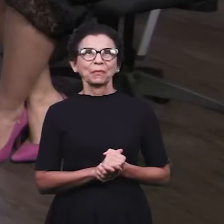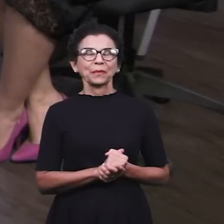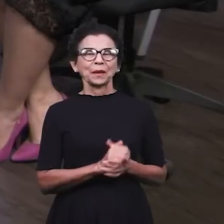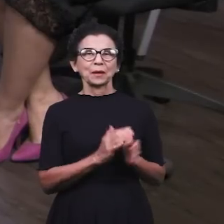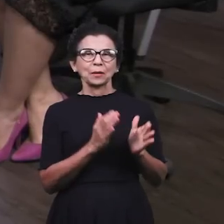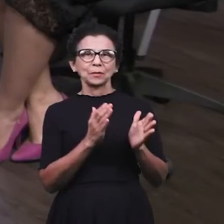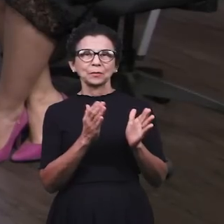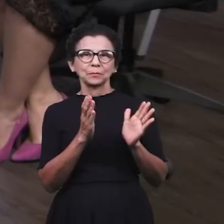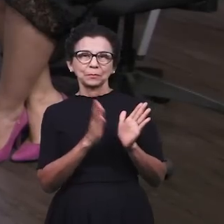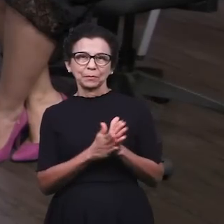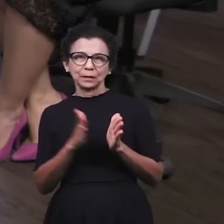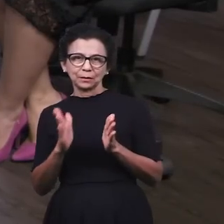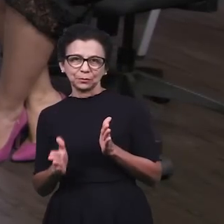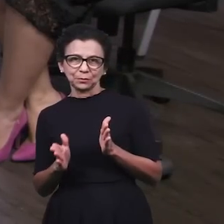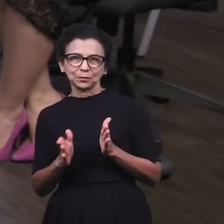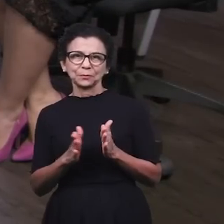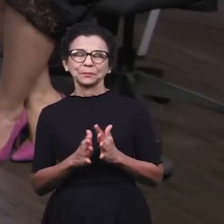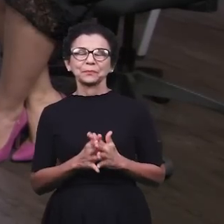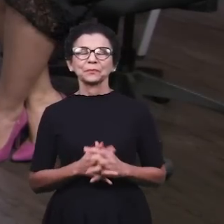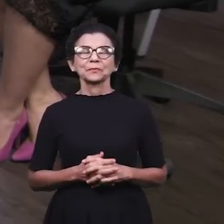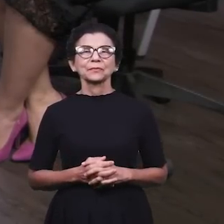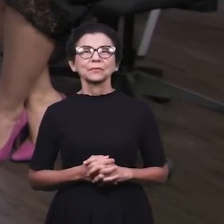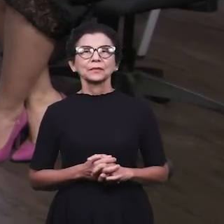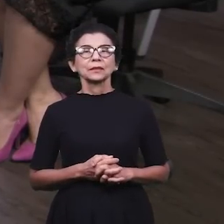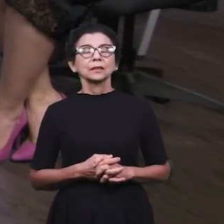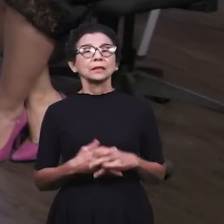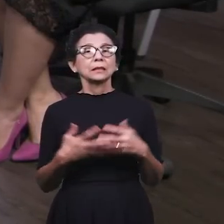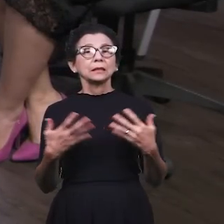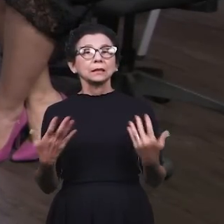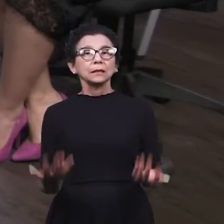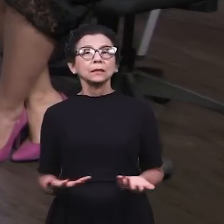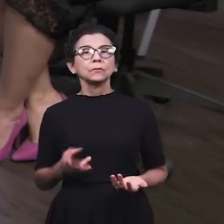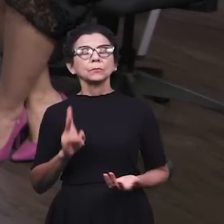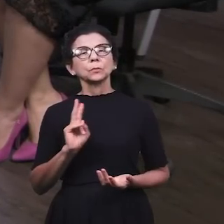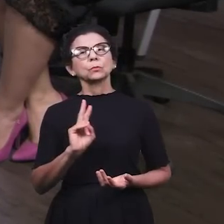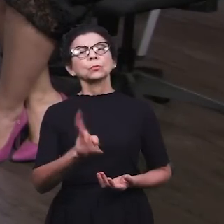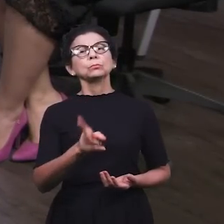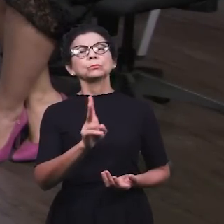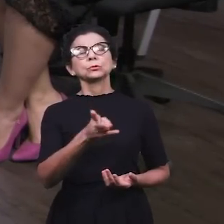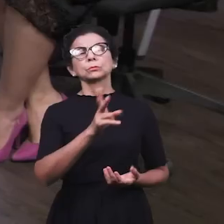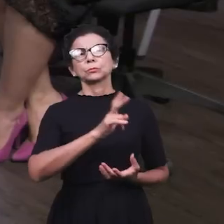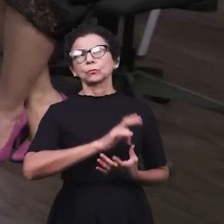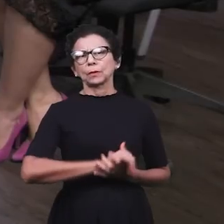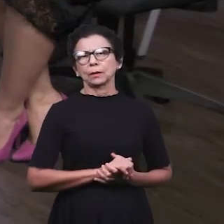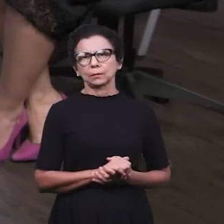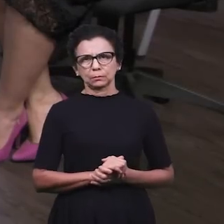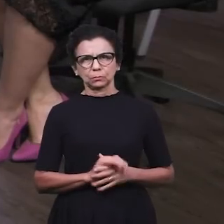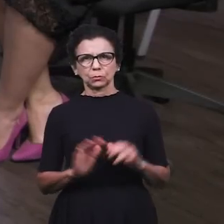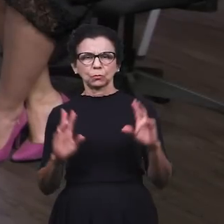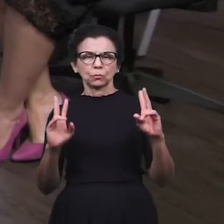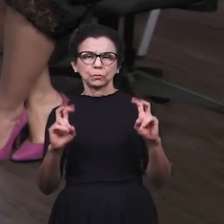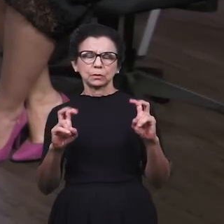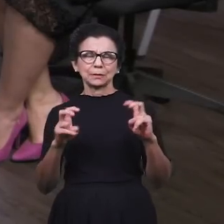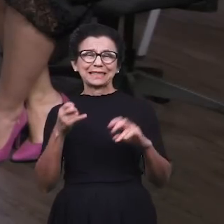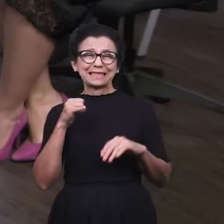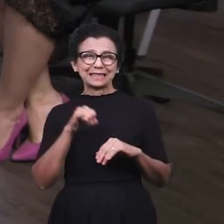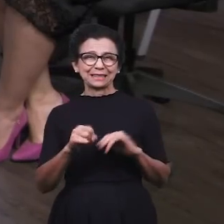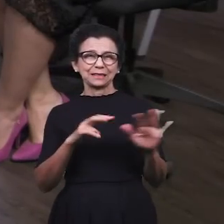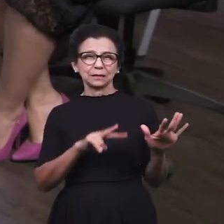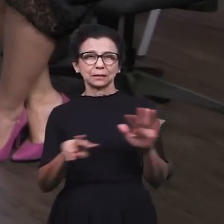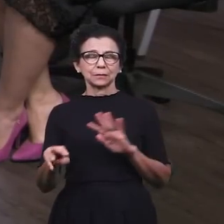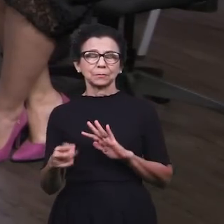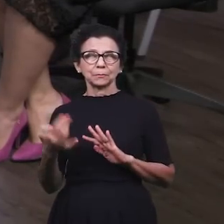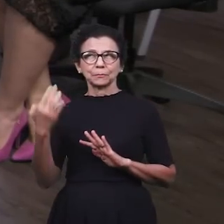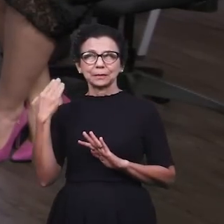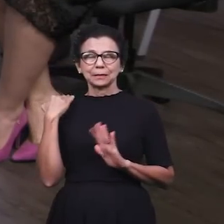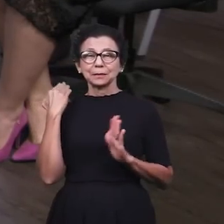ele, e que a gente está fazendo agora a sequência desse tema. Então, se porventura você não assistiu o programa da semana passada,